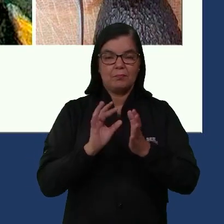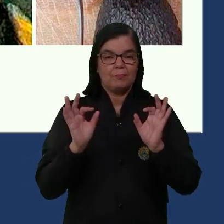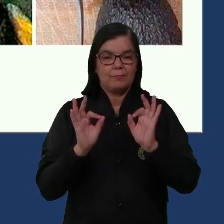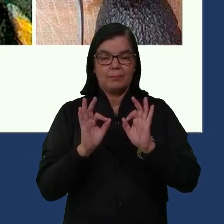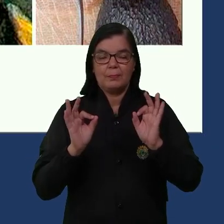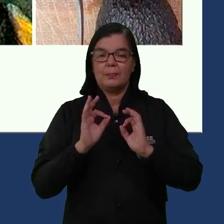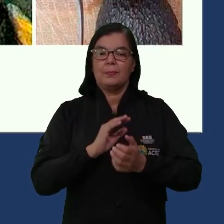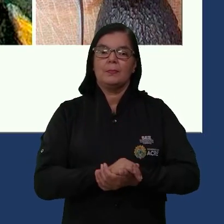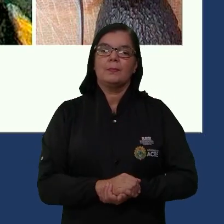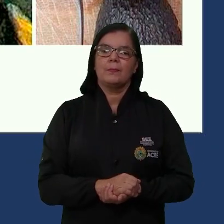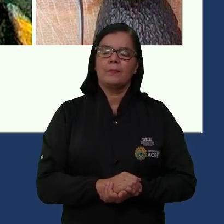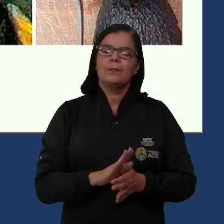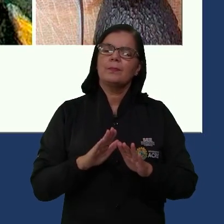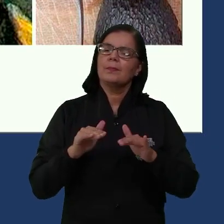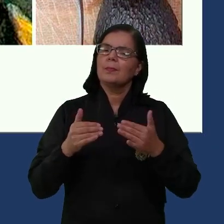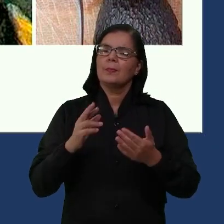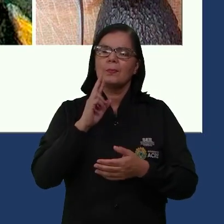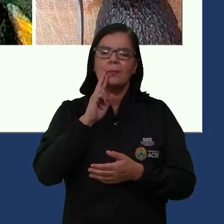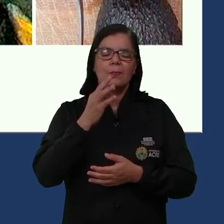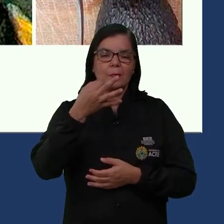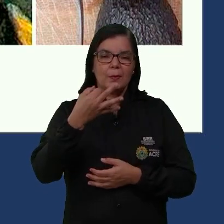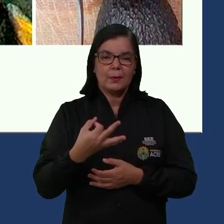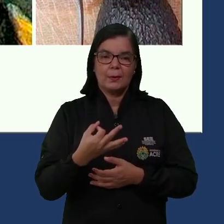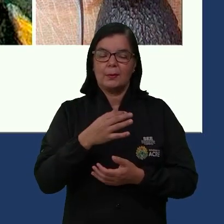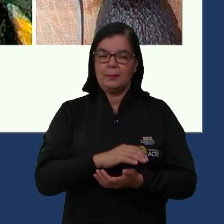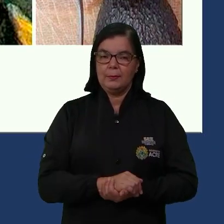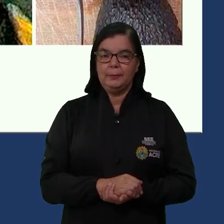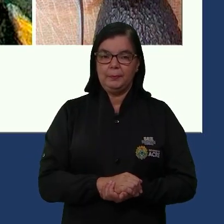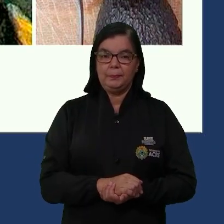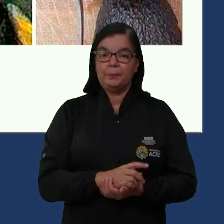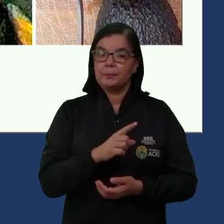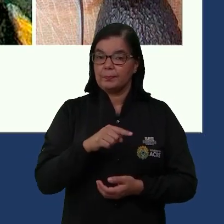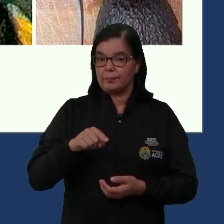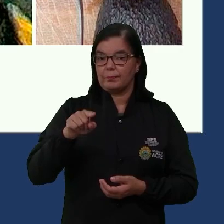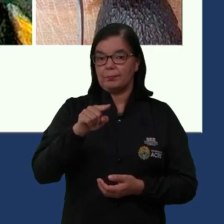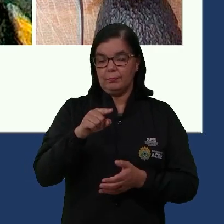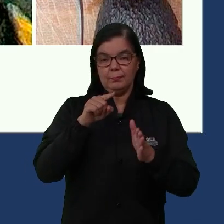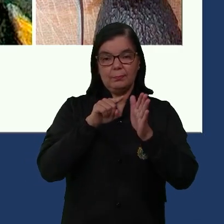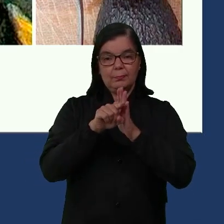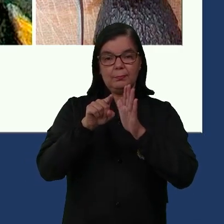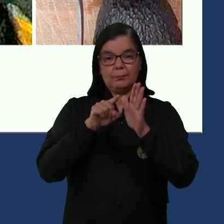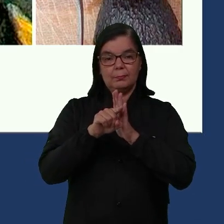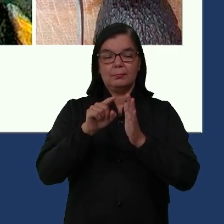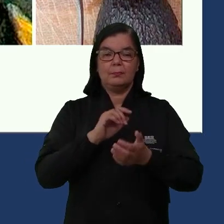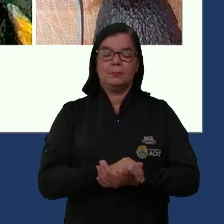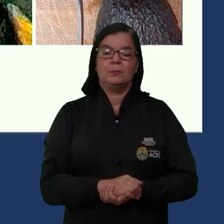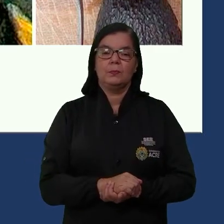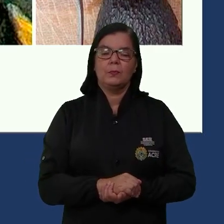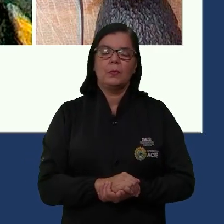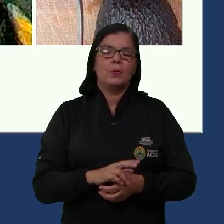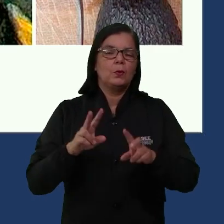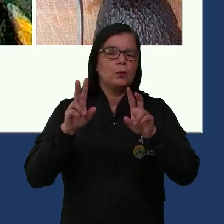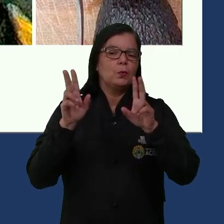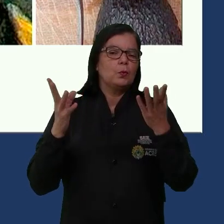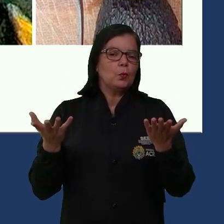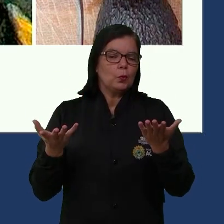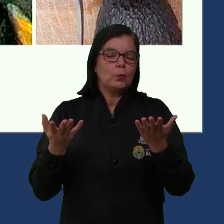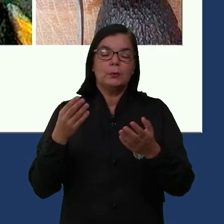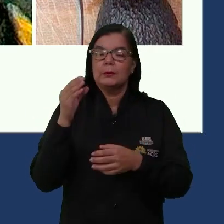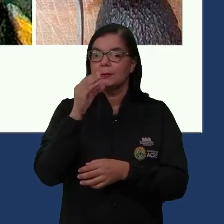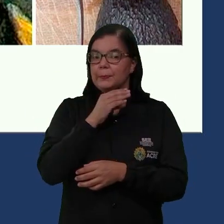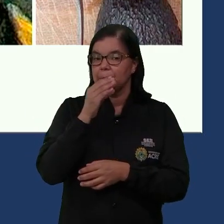o original. Qual seria a resposta correta para essa pergunta? Com o tempo aqui está